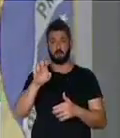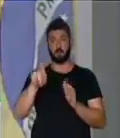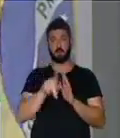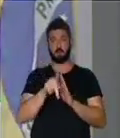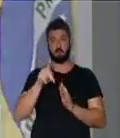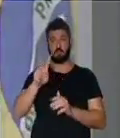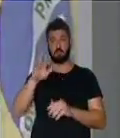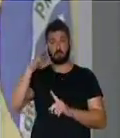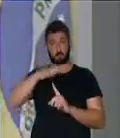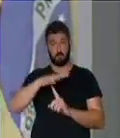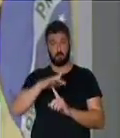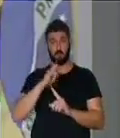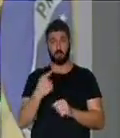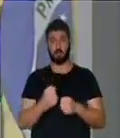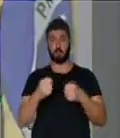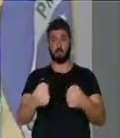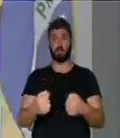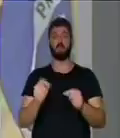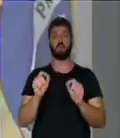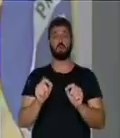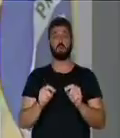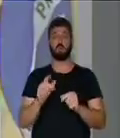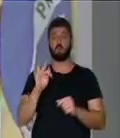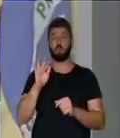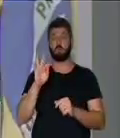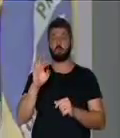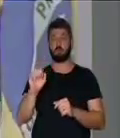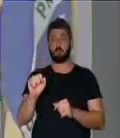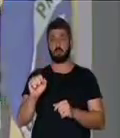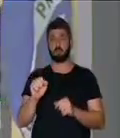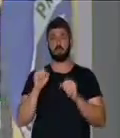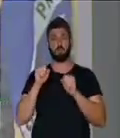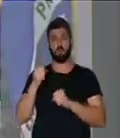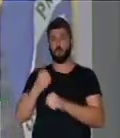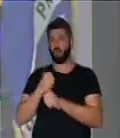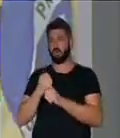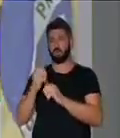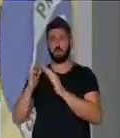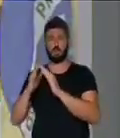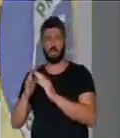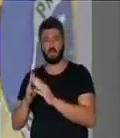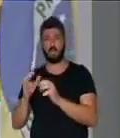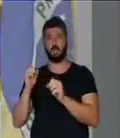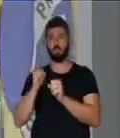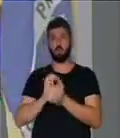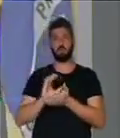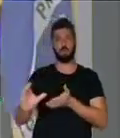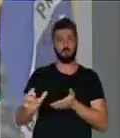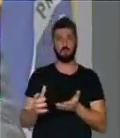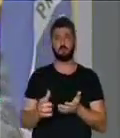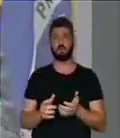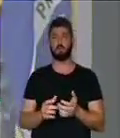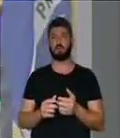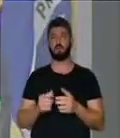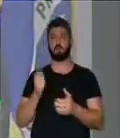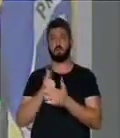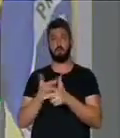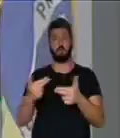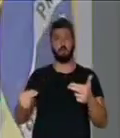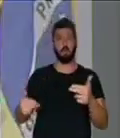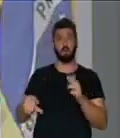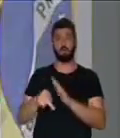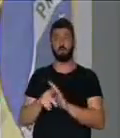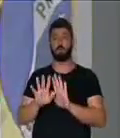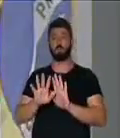Paraná, e nós temos uma defesa veemente. O FGTS pode construir casa, pode fazer investimentos, comprar móveis da